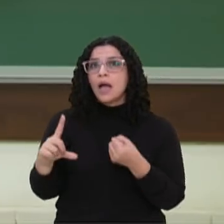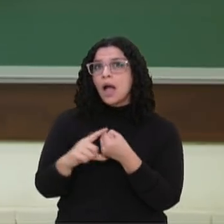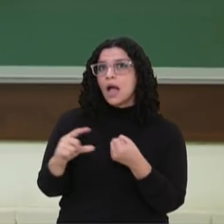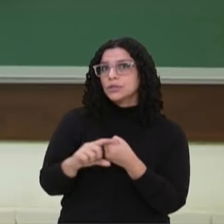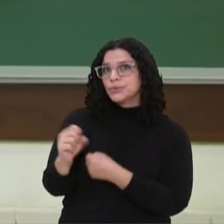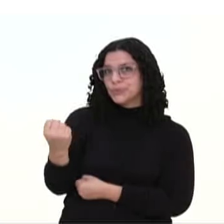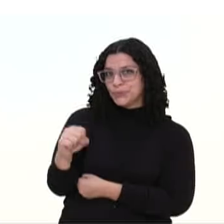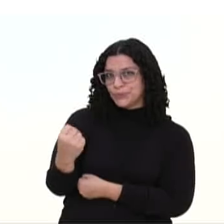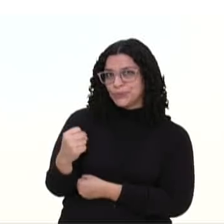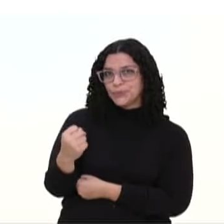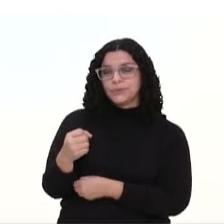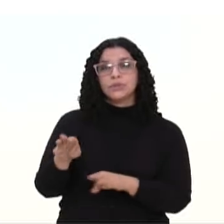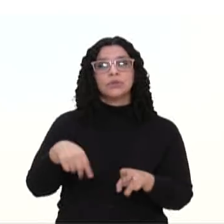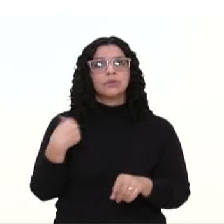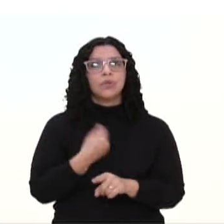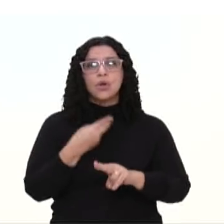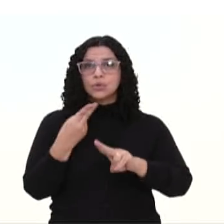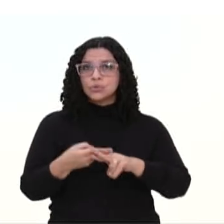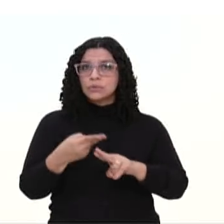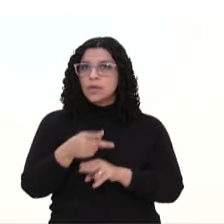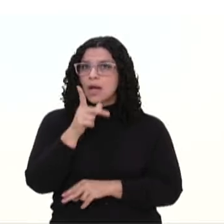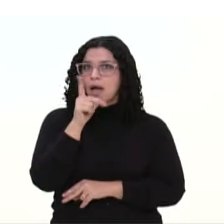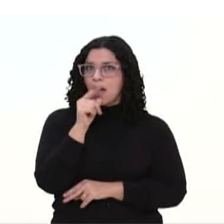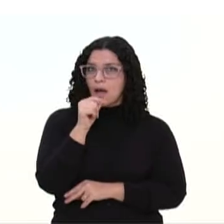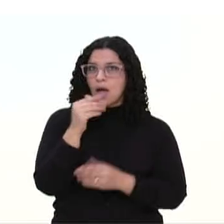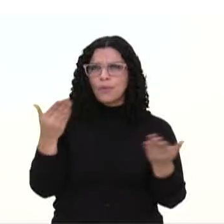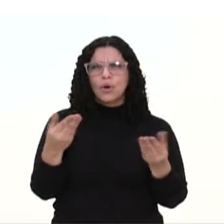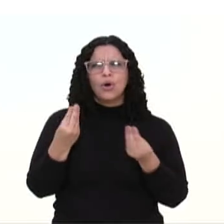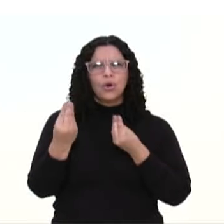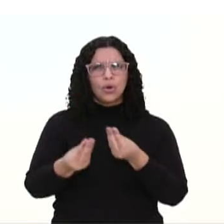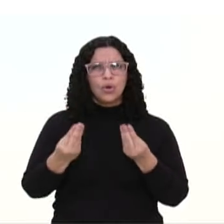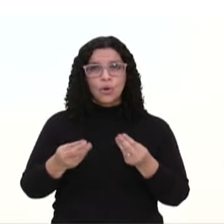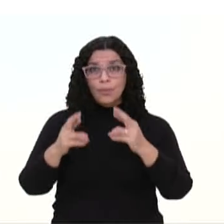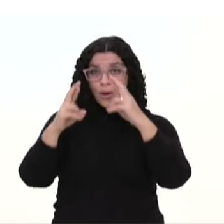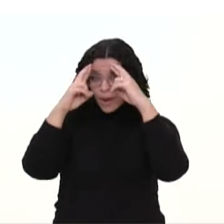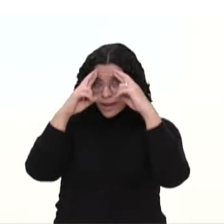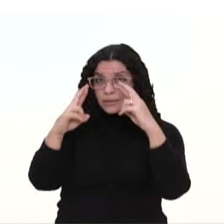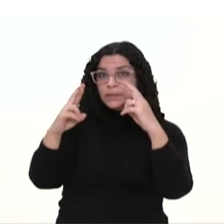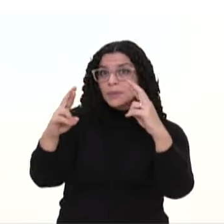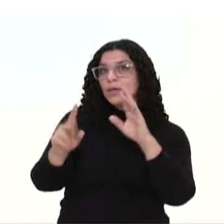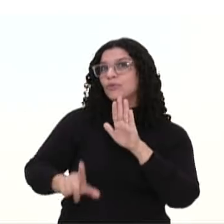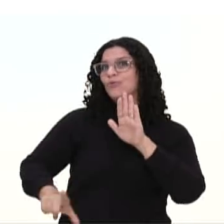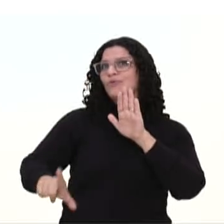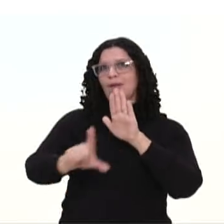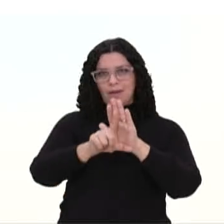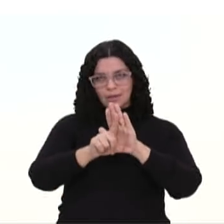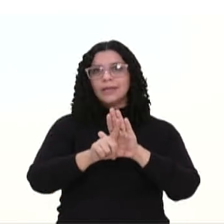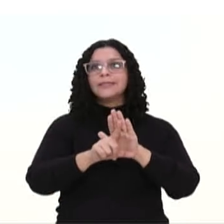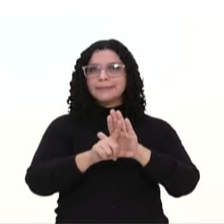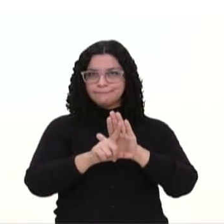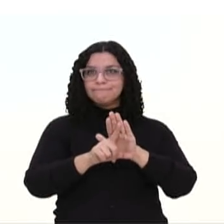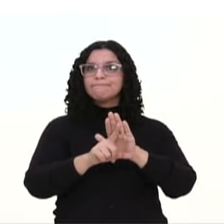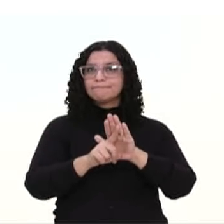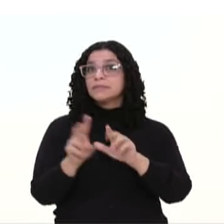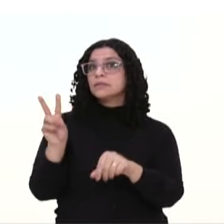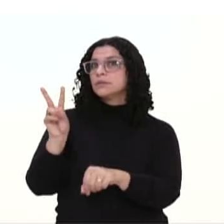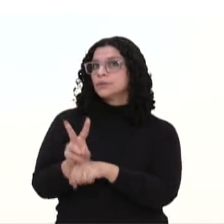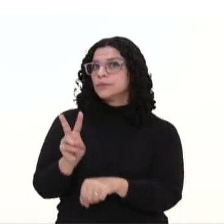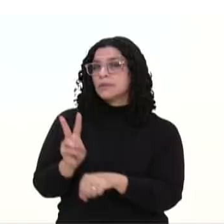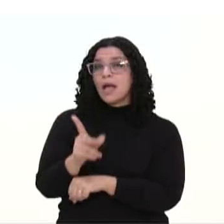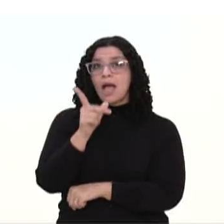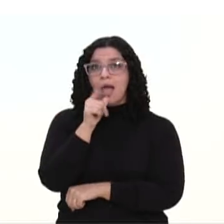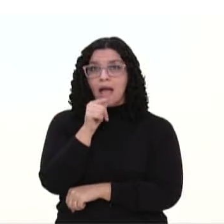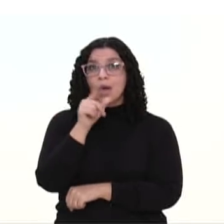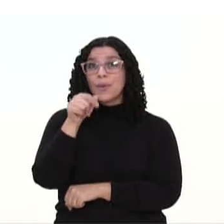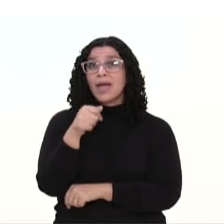Artigo 8º. A utilização da água implica no respeito à lei. Sua proteção